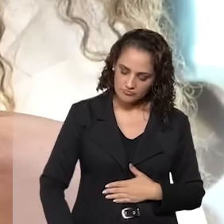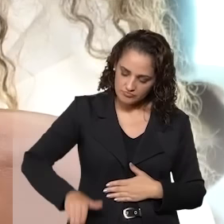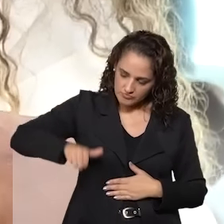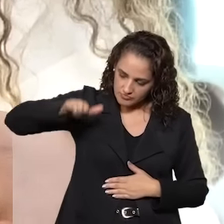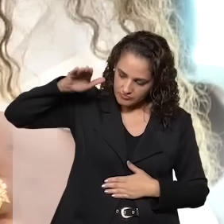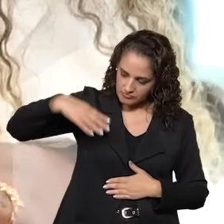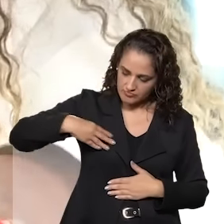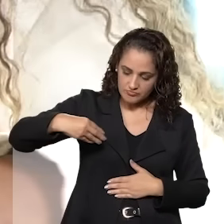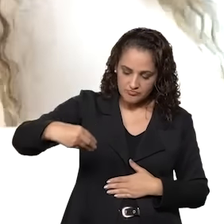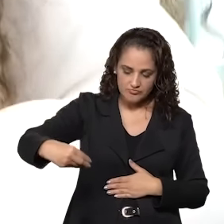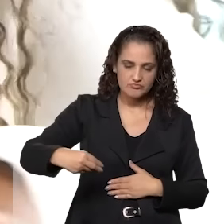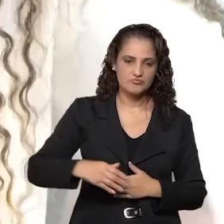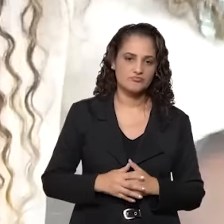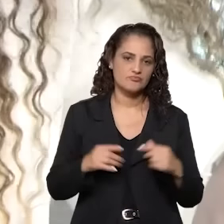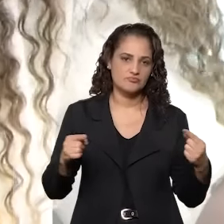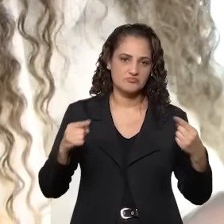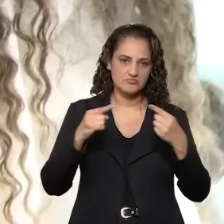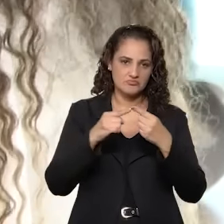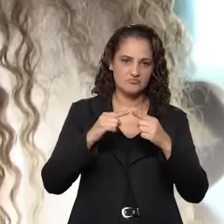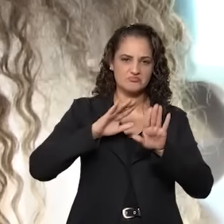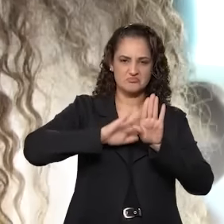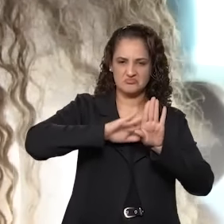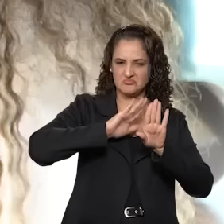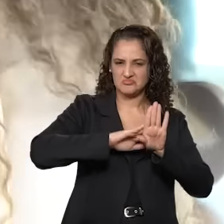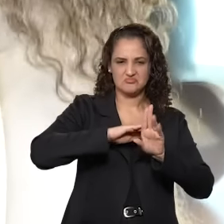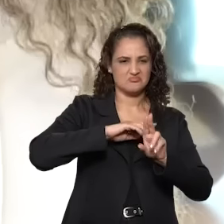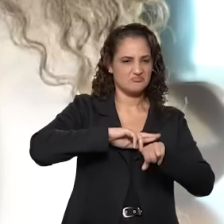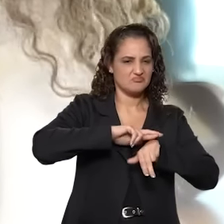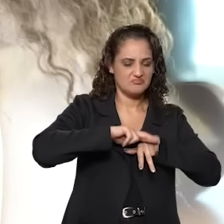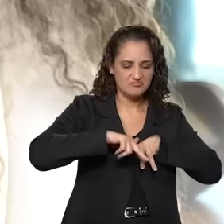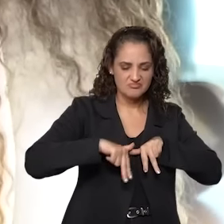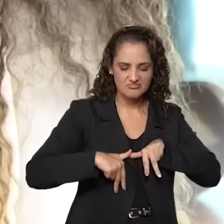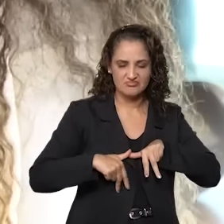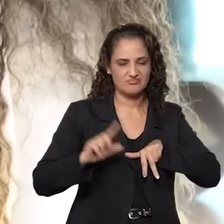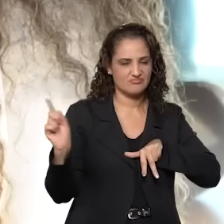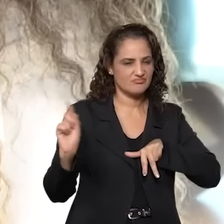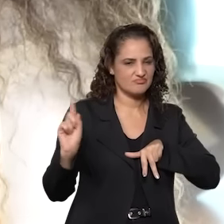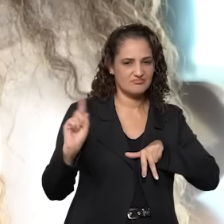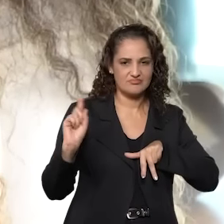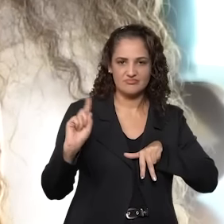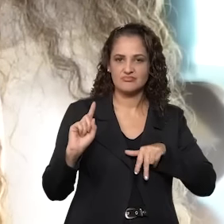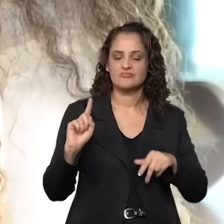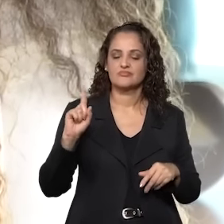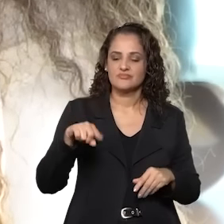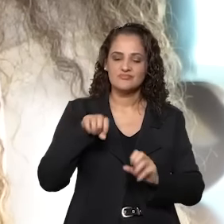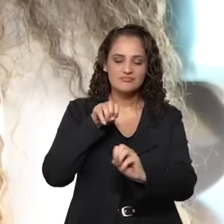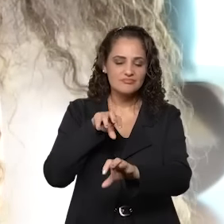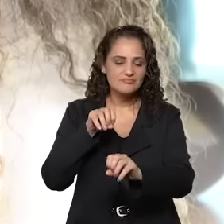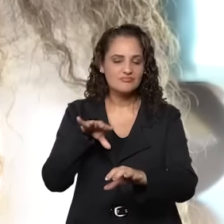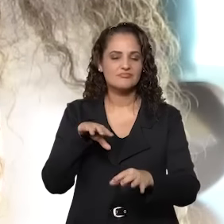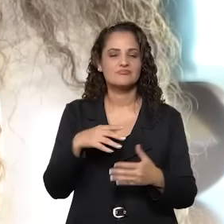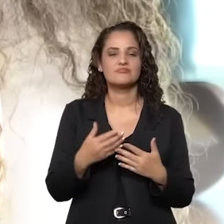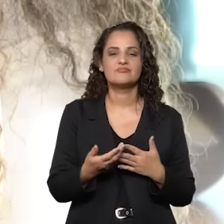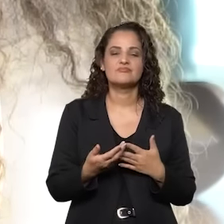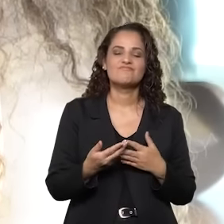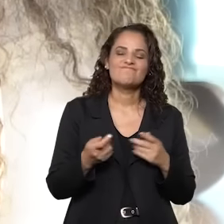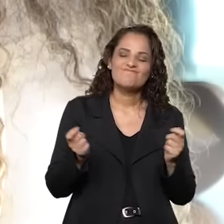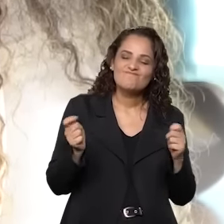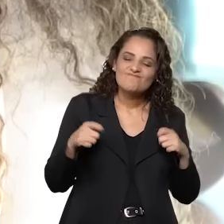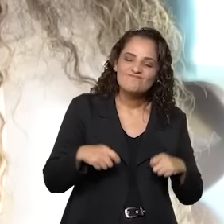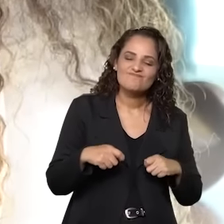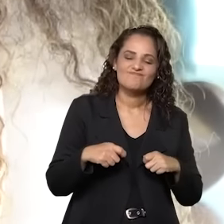Eh Ou melhor não baseado em estereótipos de gênero né Um Olhar da de uma educação que se permite ser mais